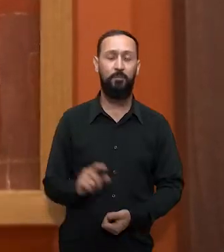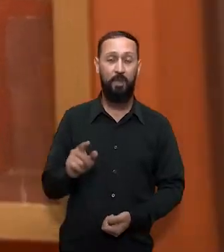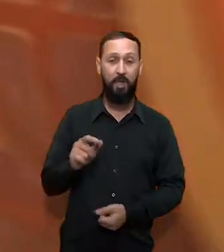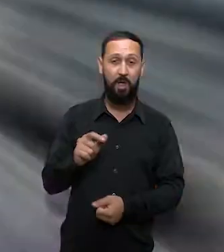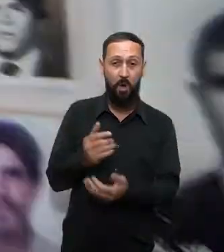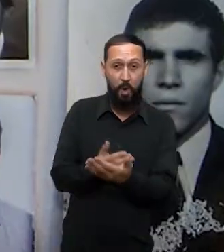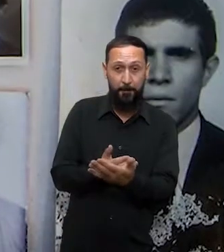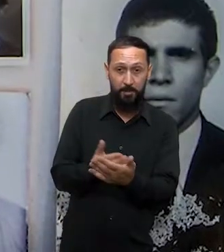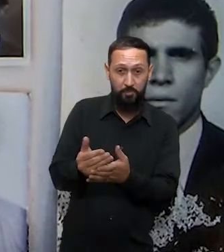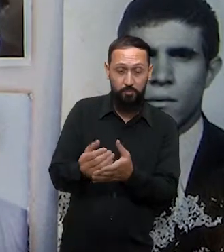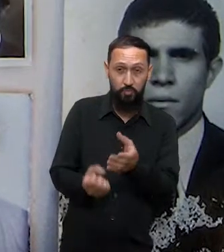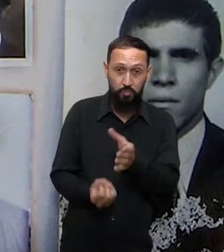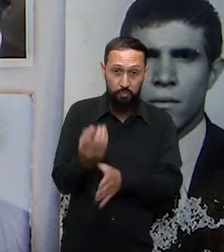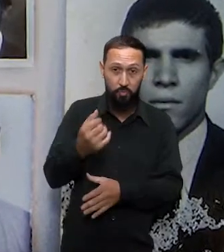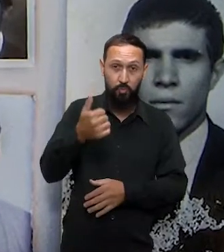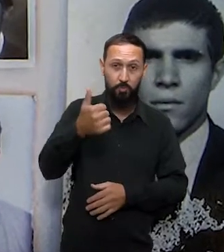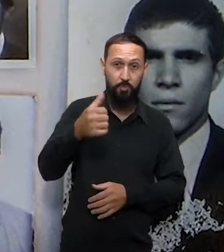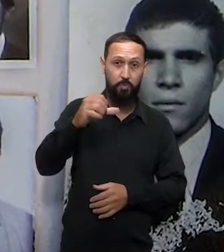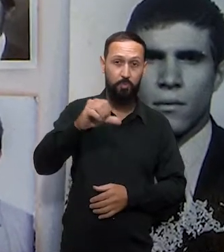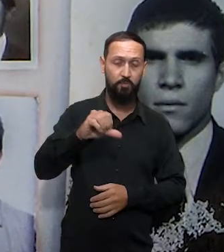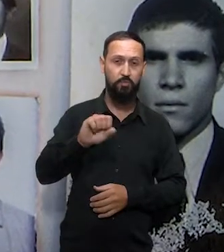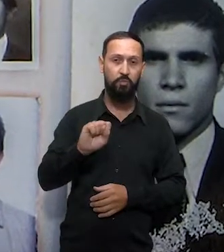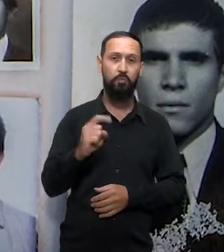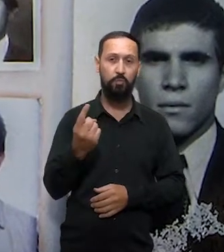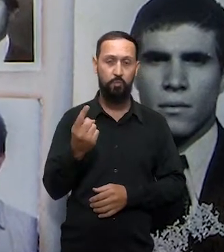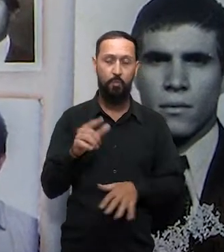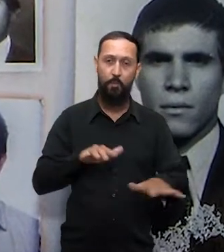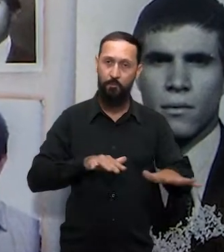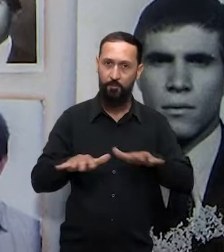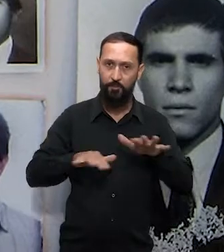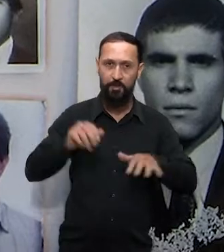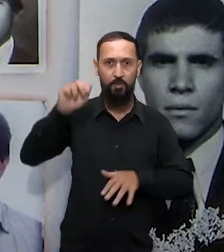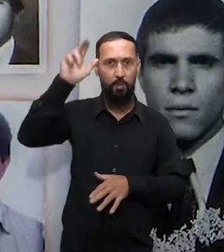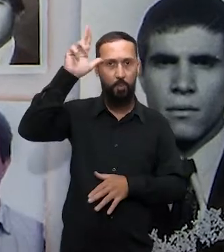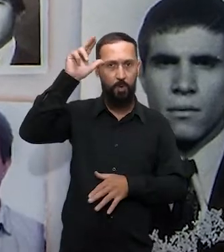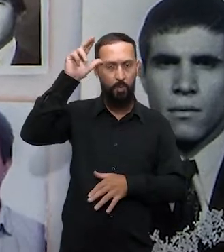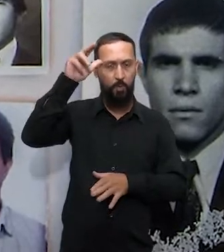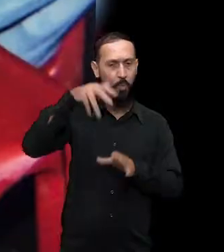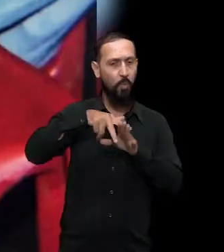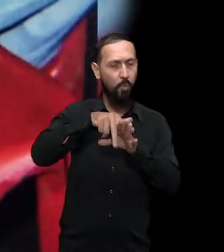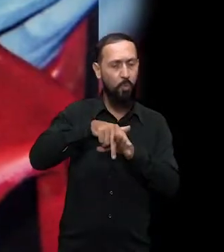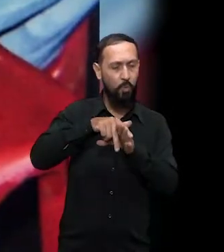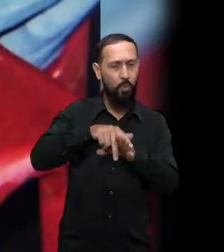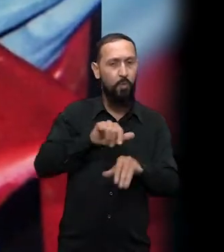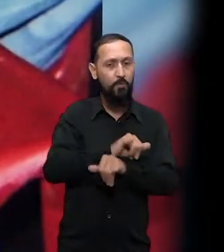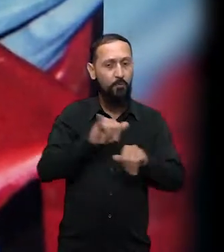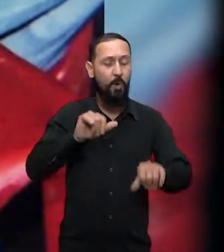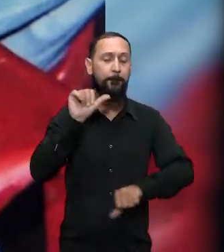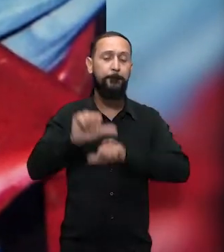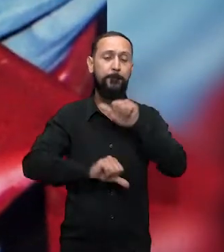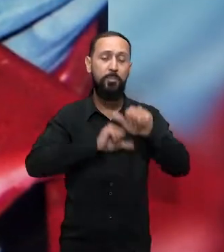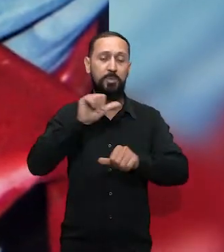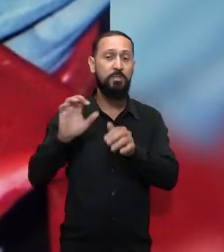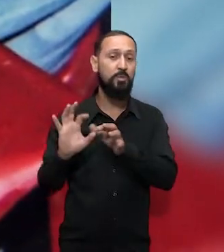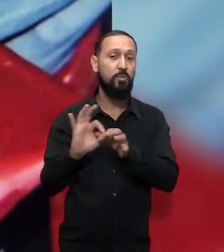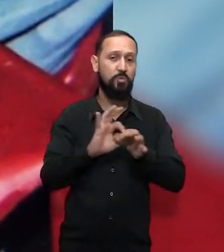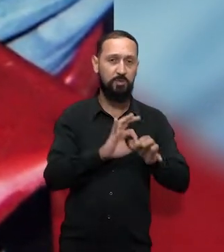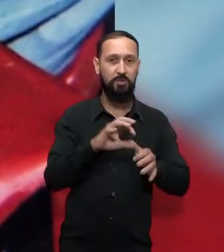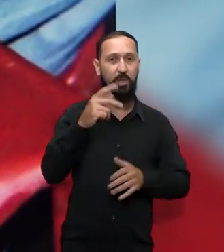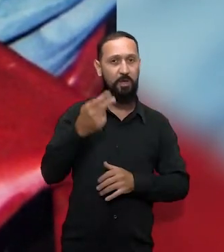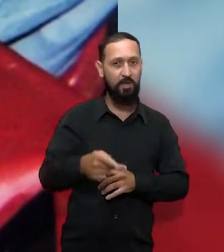Desde sua criação, em 1981, o movimento Guaicuru provocou transformação no cenário cultural de Campo Grande